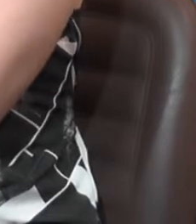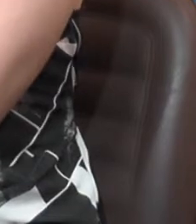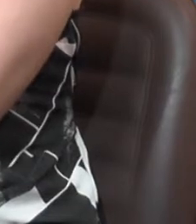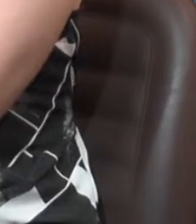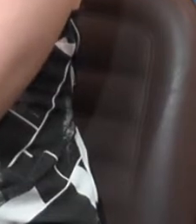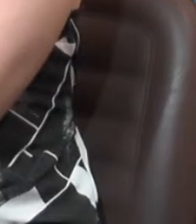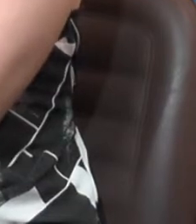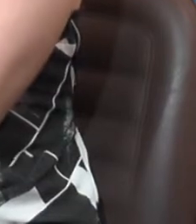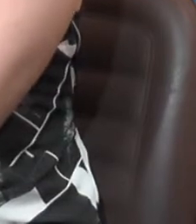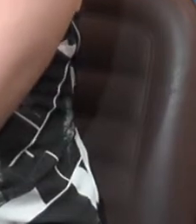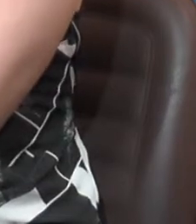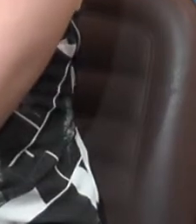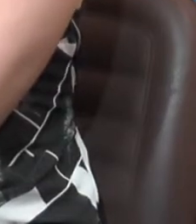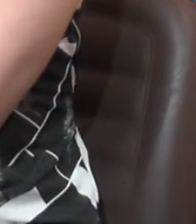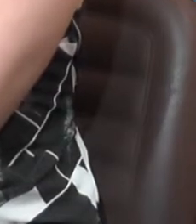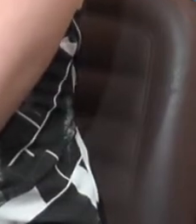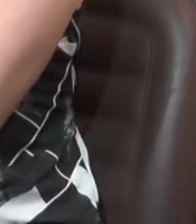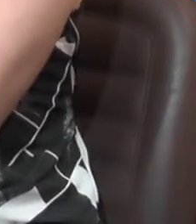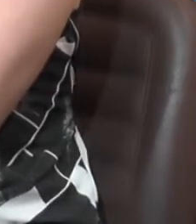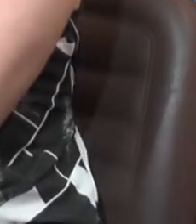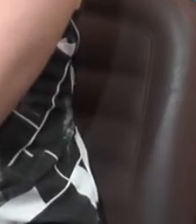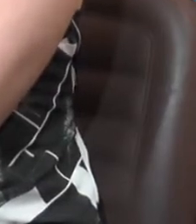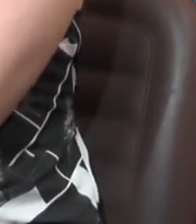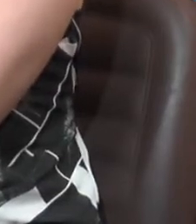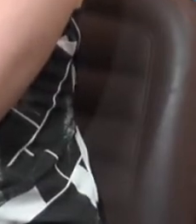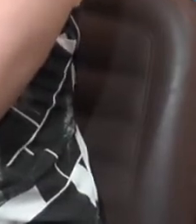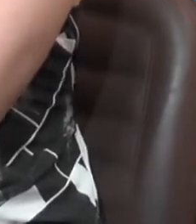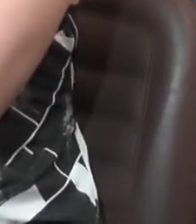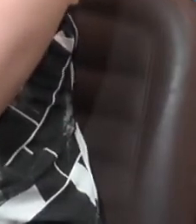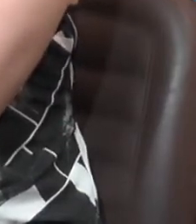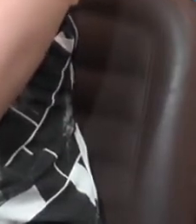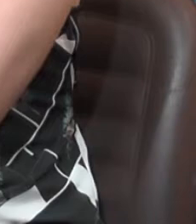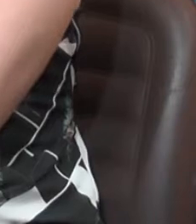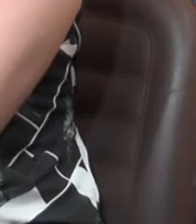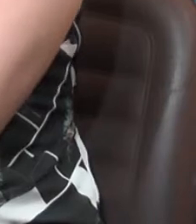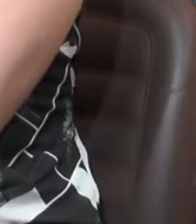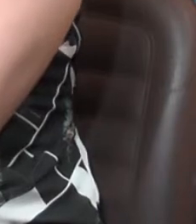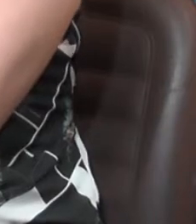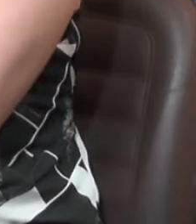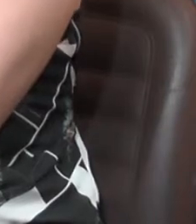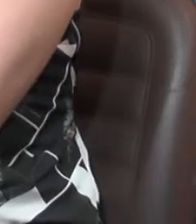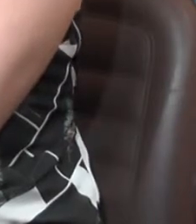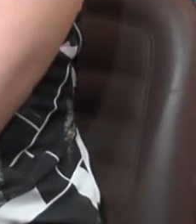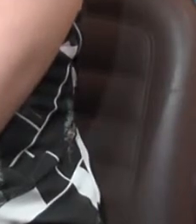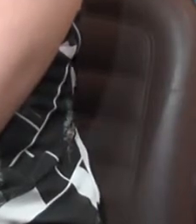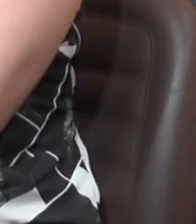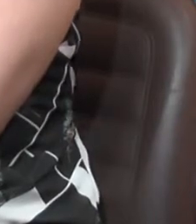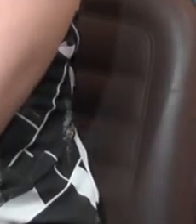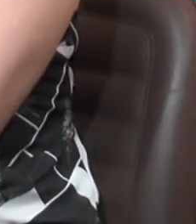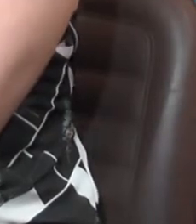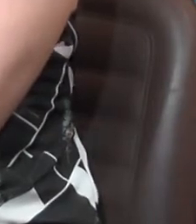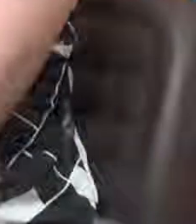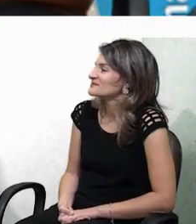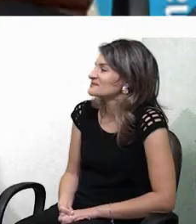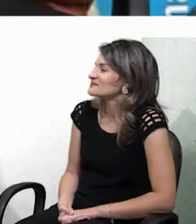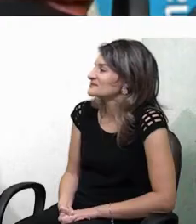humana, nós somos todos iguais e só porque eu sou surda, só porque eu tenho uma outra língua, não tem uma diferença.